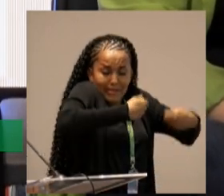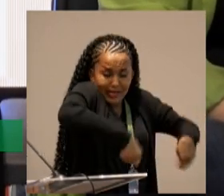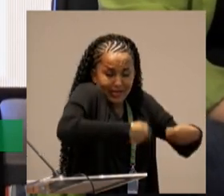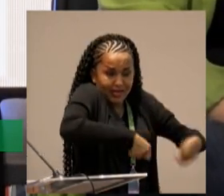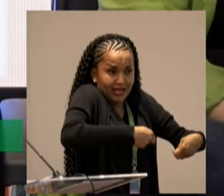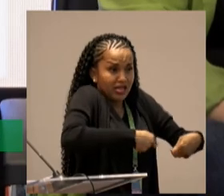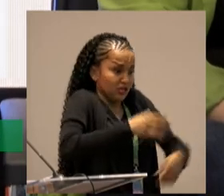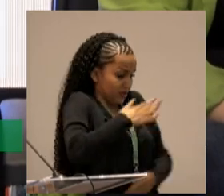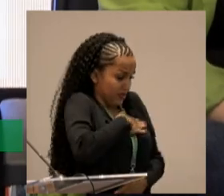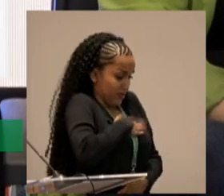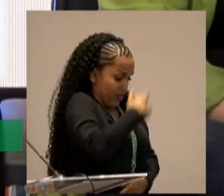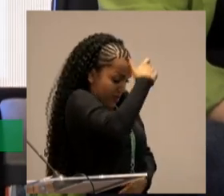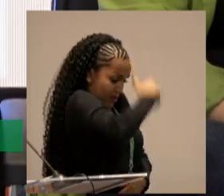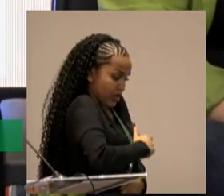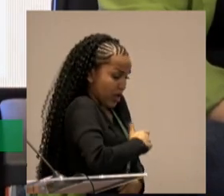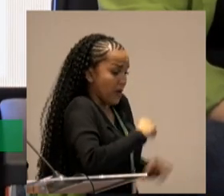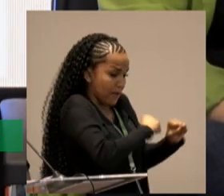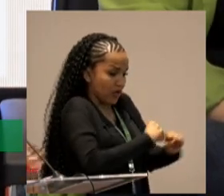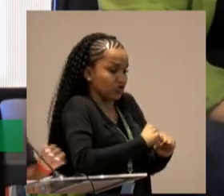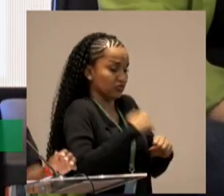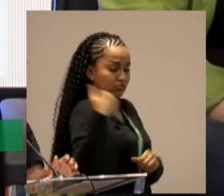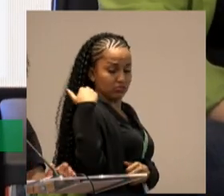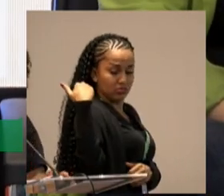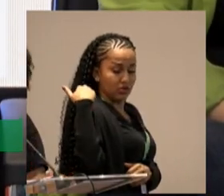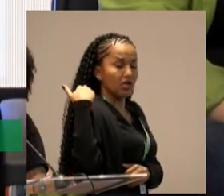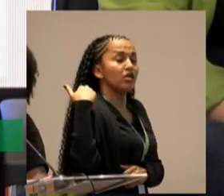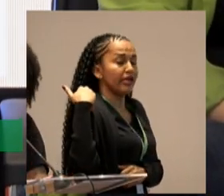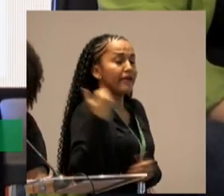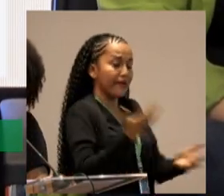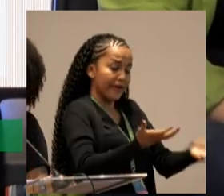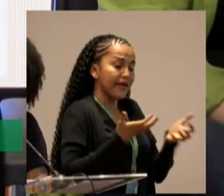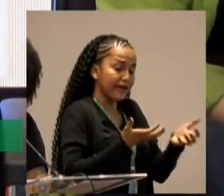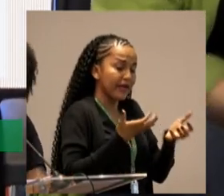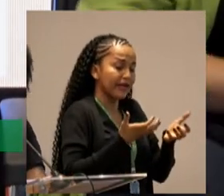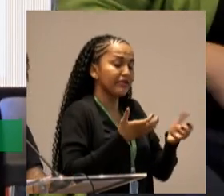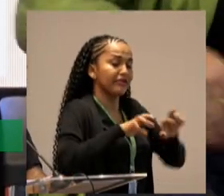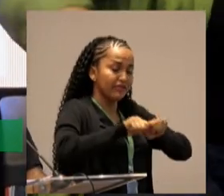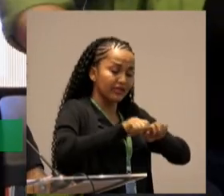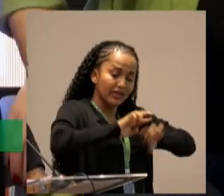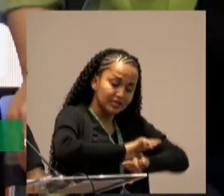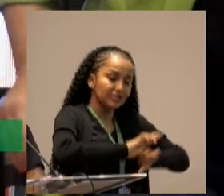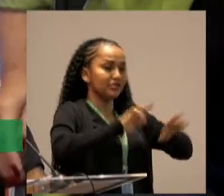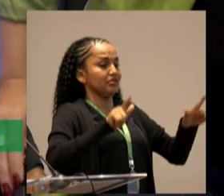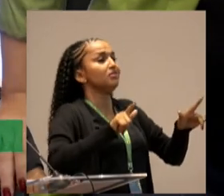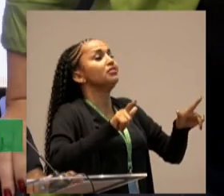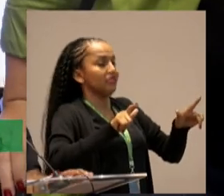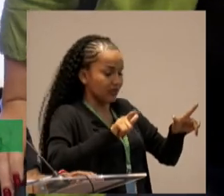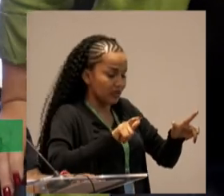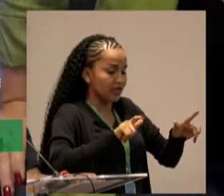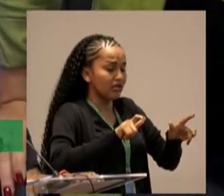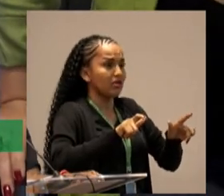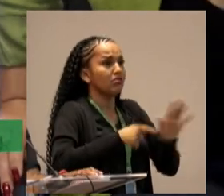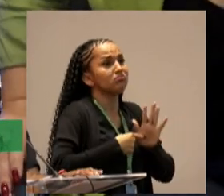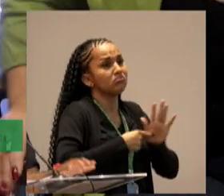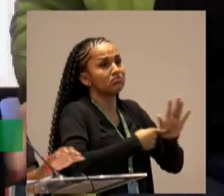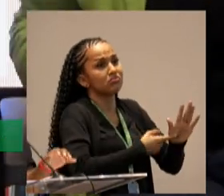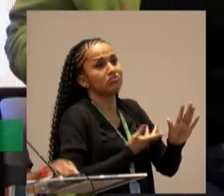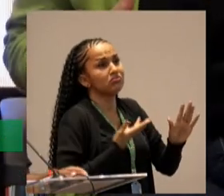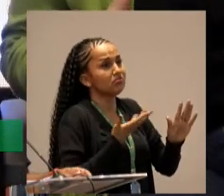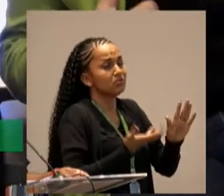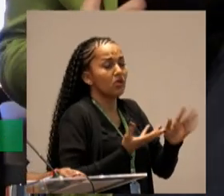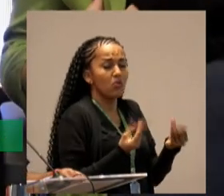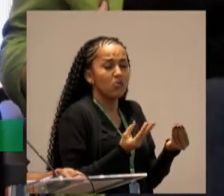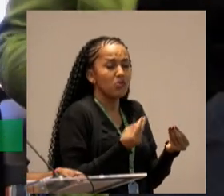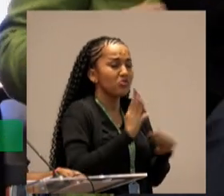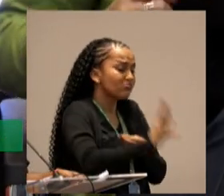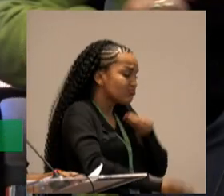precisar de mim, pode contar comigo, que eu pretendo fazer a diferença, trazendo